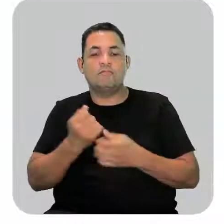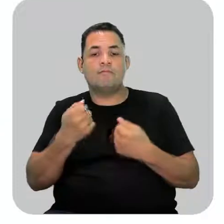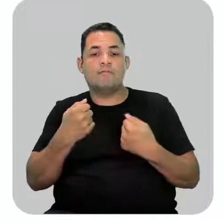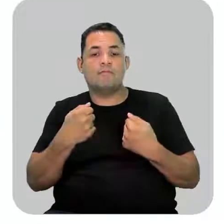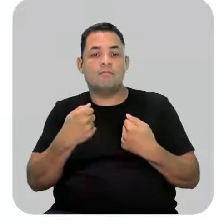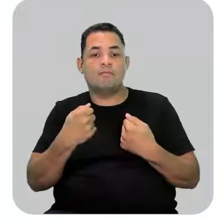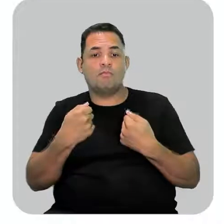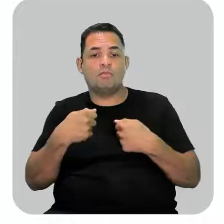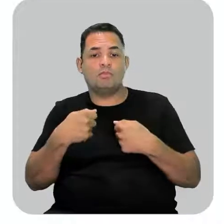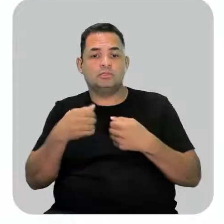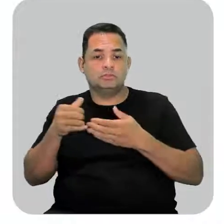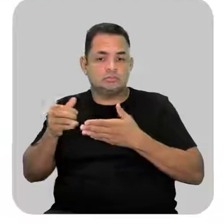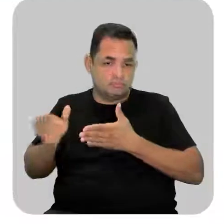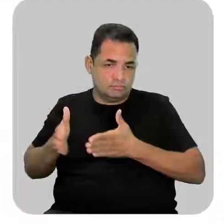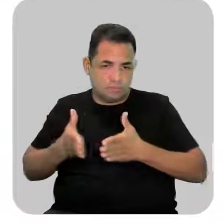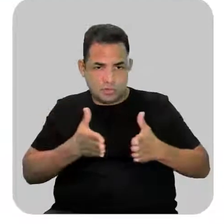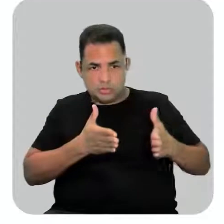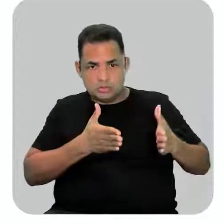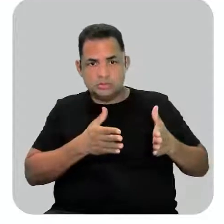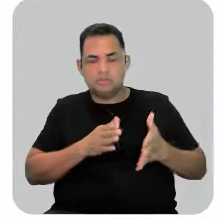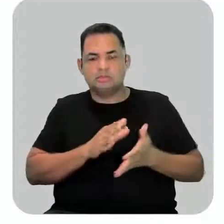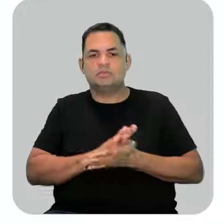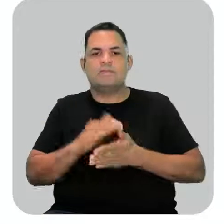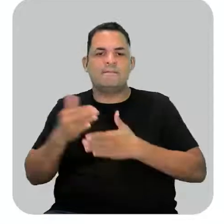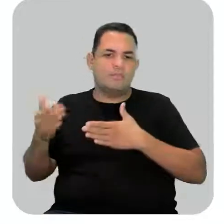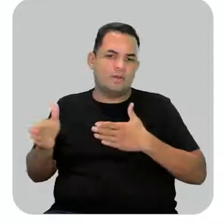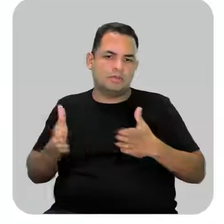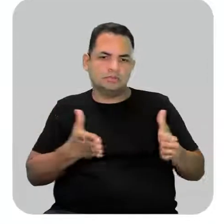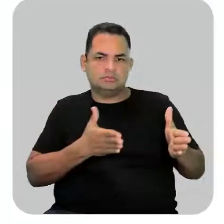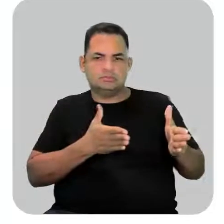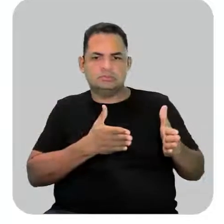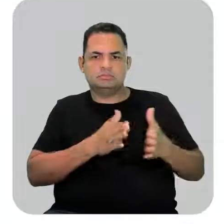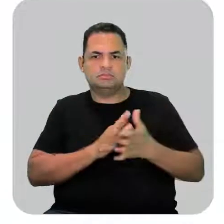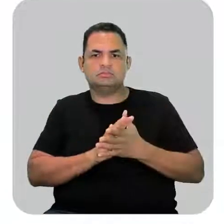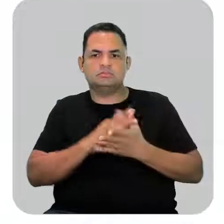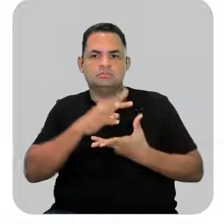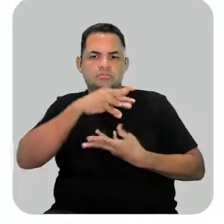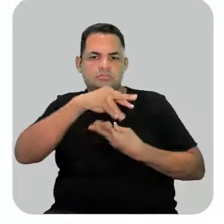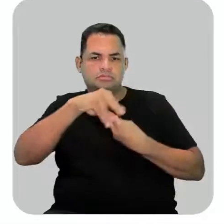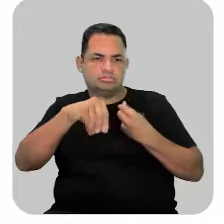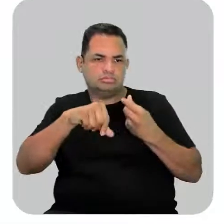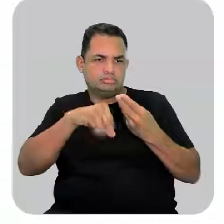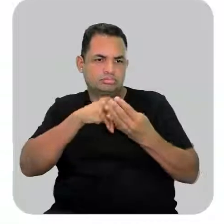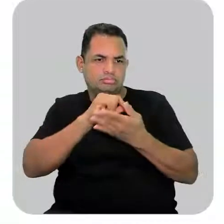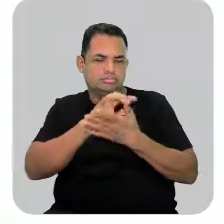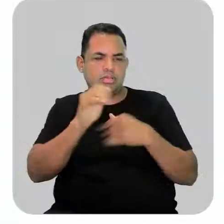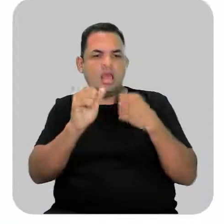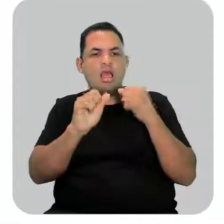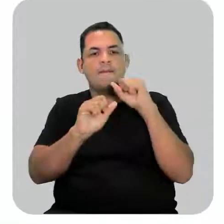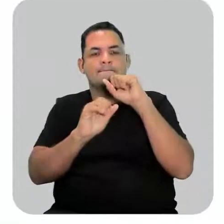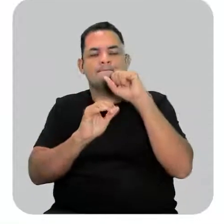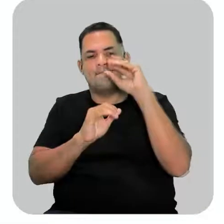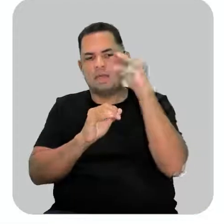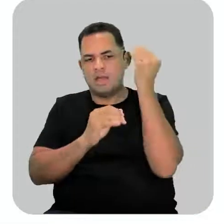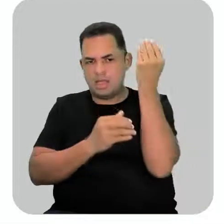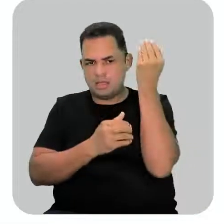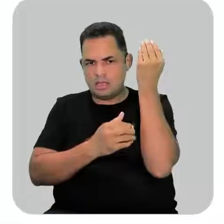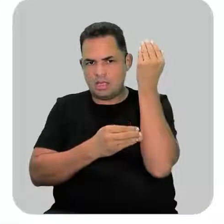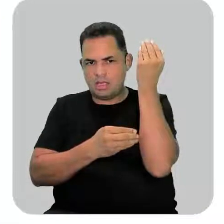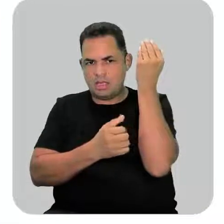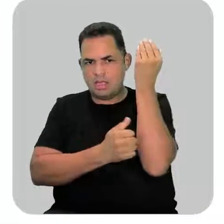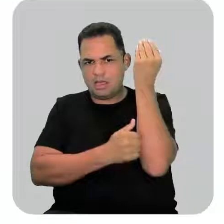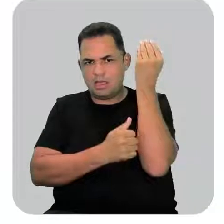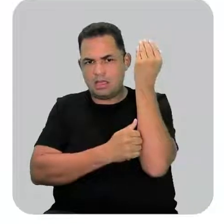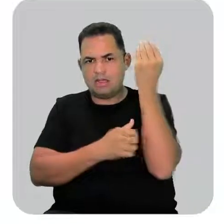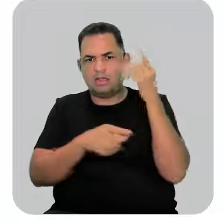ser produzido, porque pode ser veio 2 vezes. Pode ser produzido pela destilação da madeira, por isso